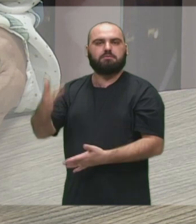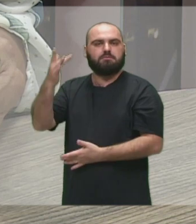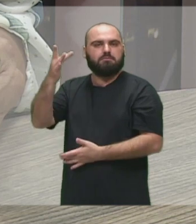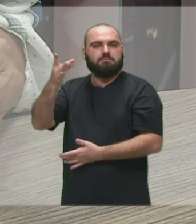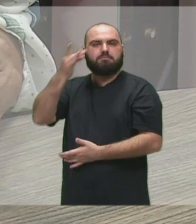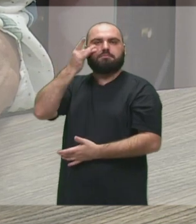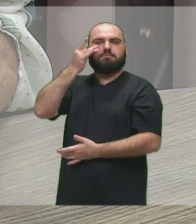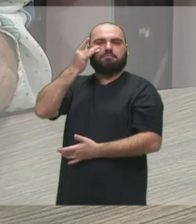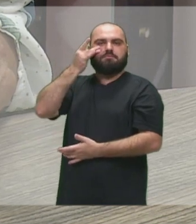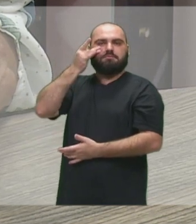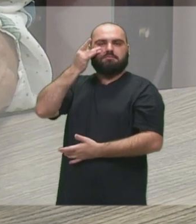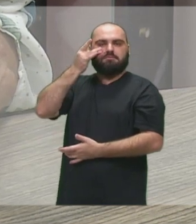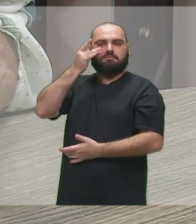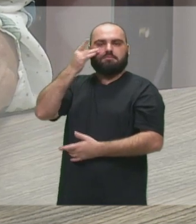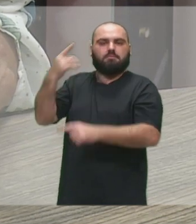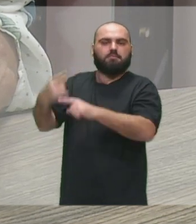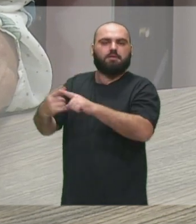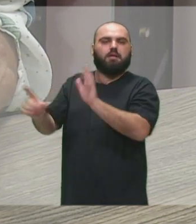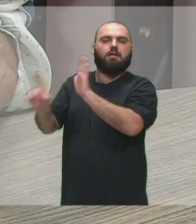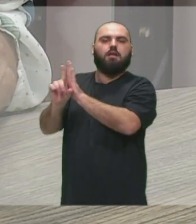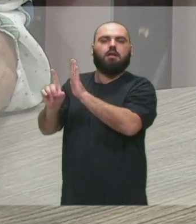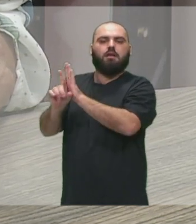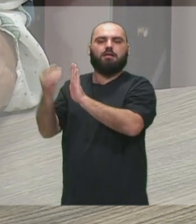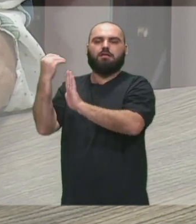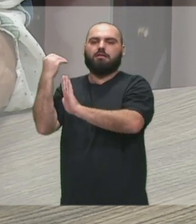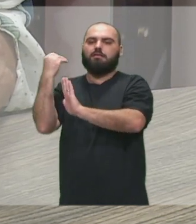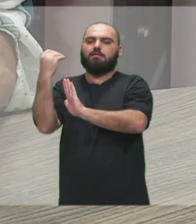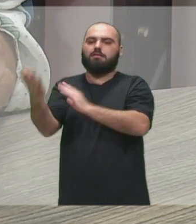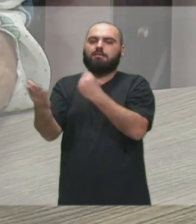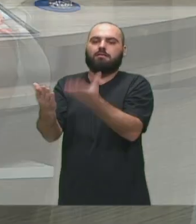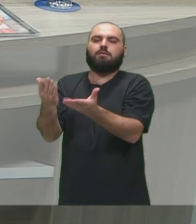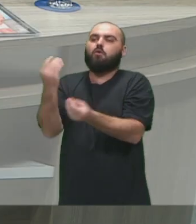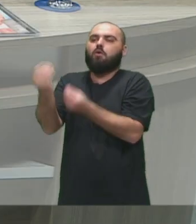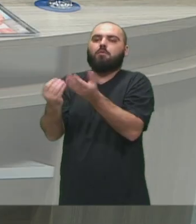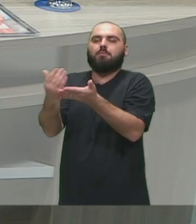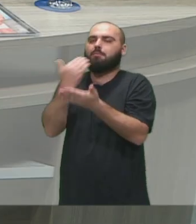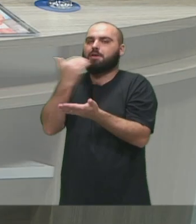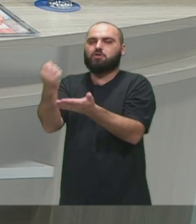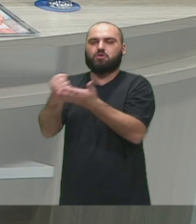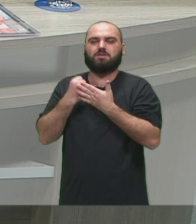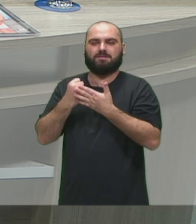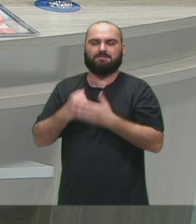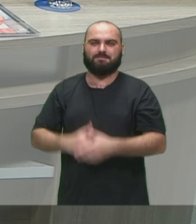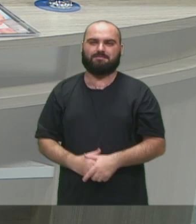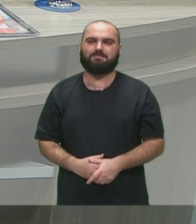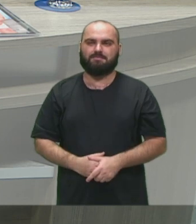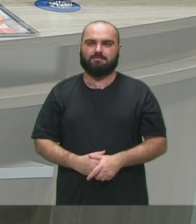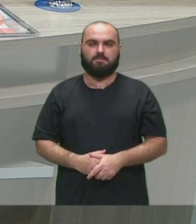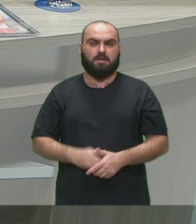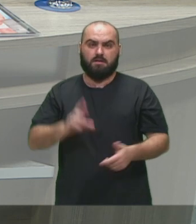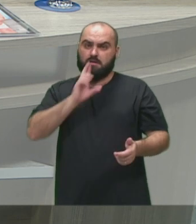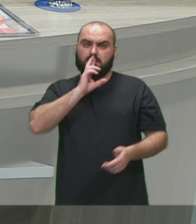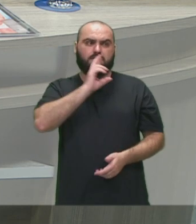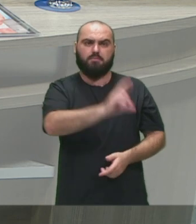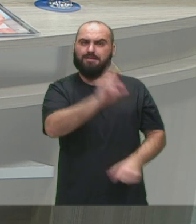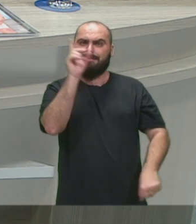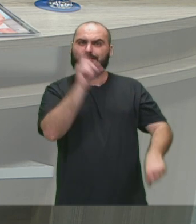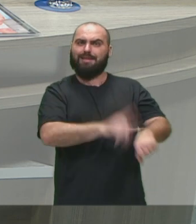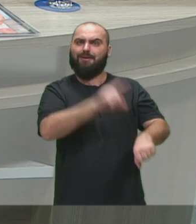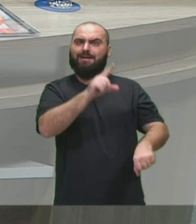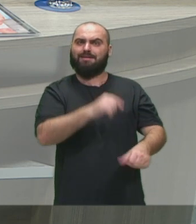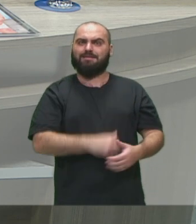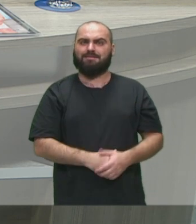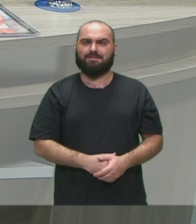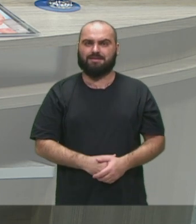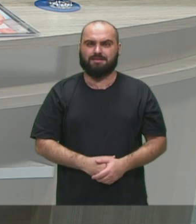buscar ajuda, o que a lei dá a eles, como pedir ajuda, e o resultado é na hora. Não existiu